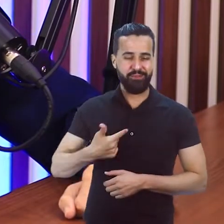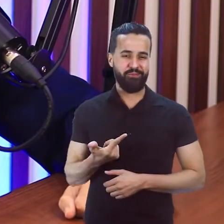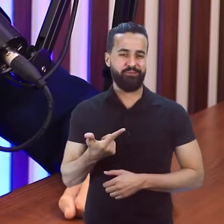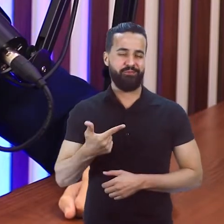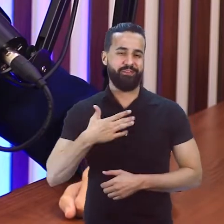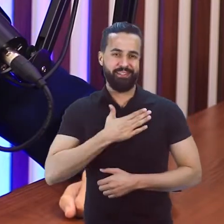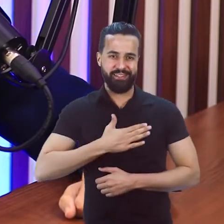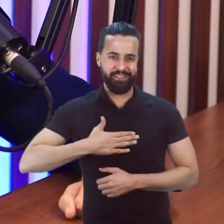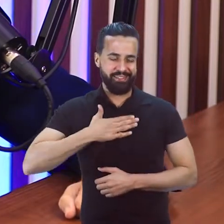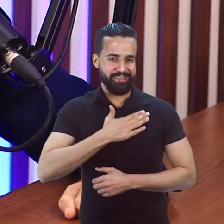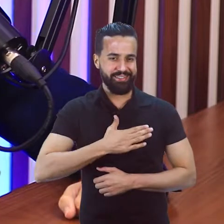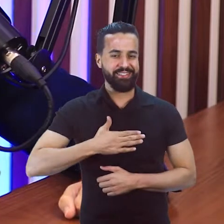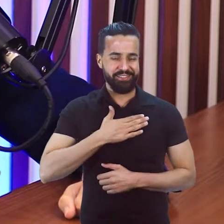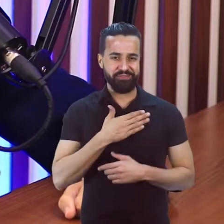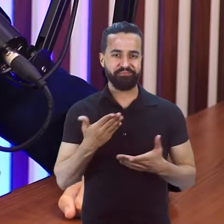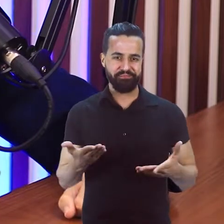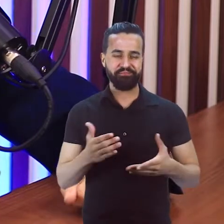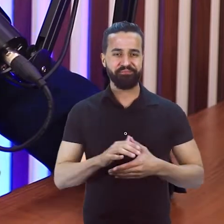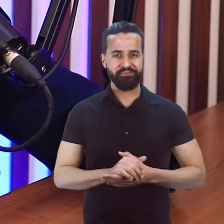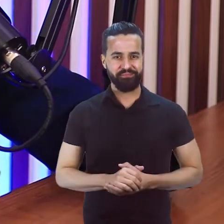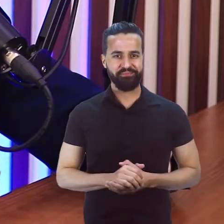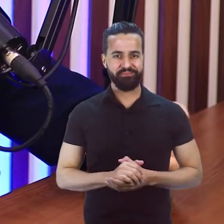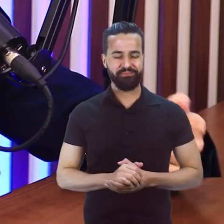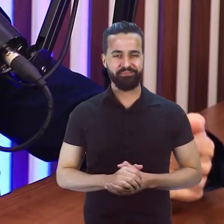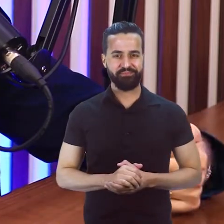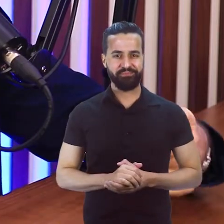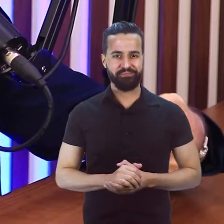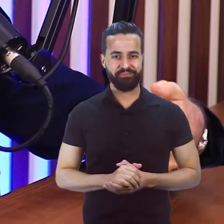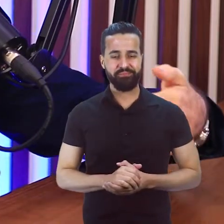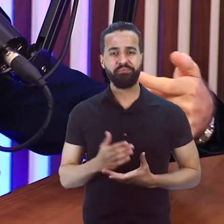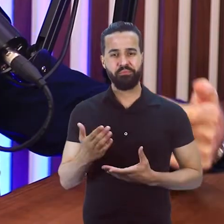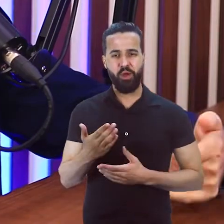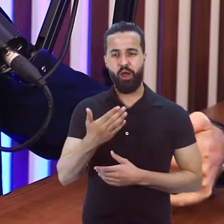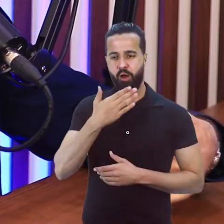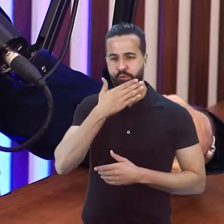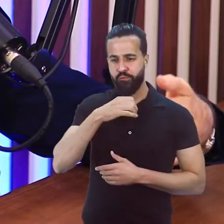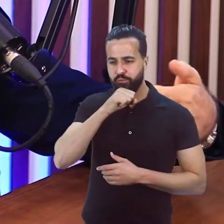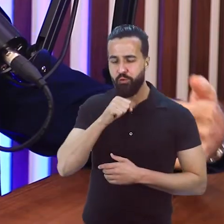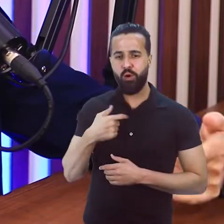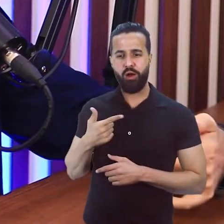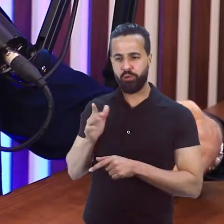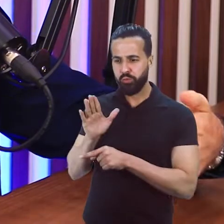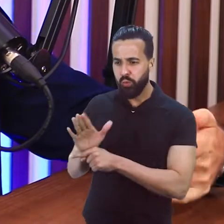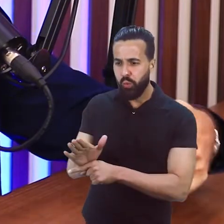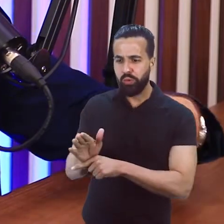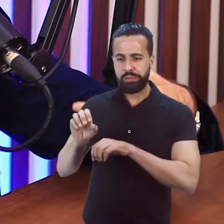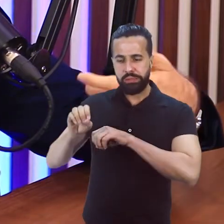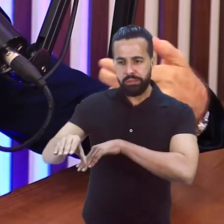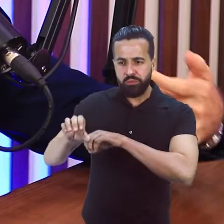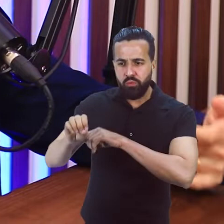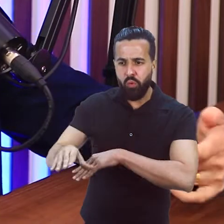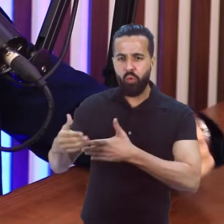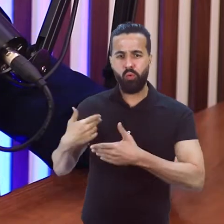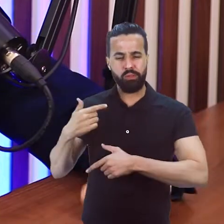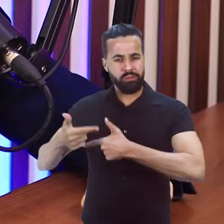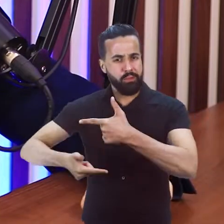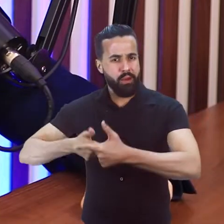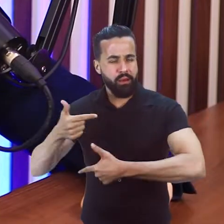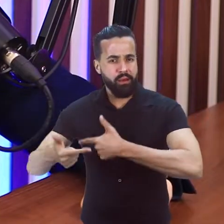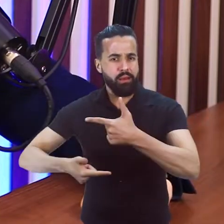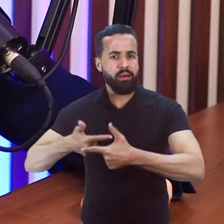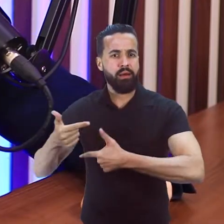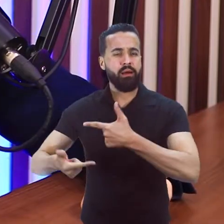de ele, né, ter me colocado na lida junto com ele, me ensinado a trabalhar e tudo, também sempre tive